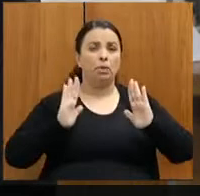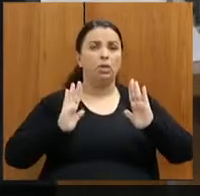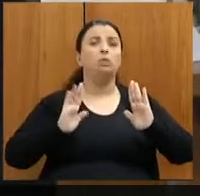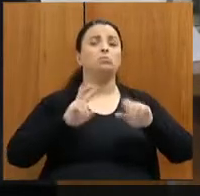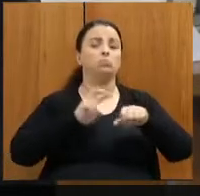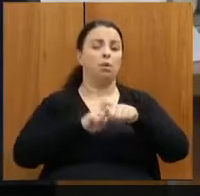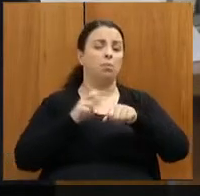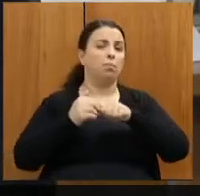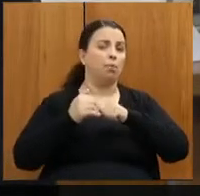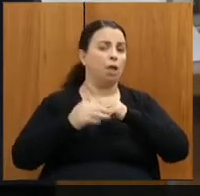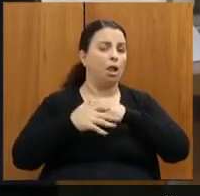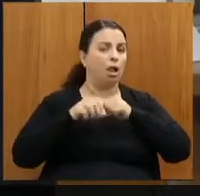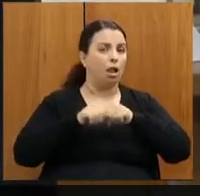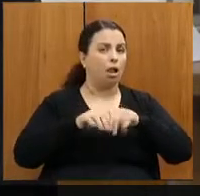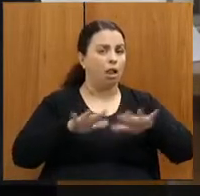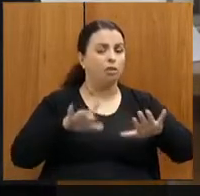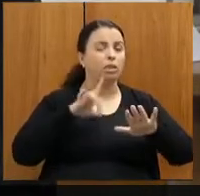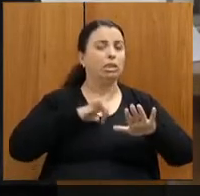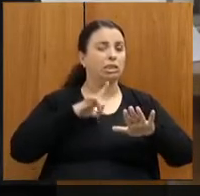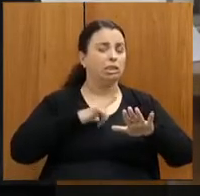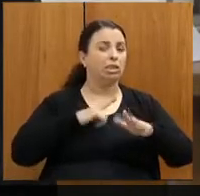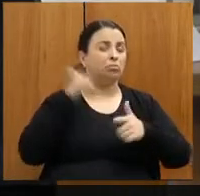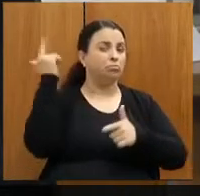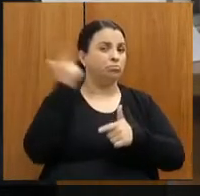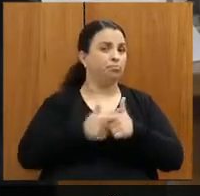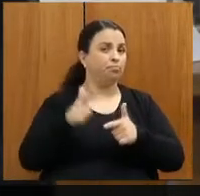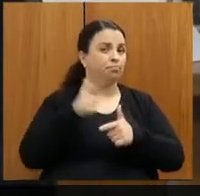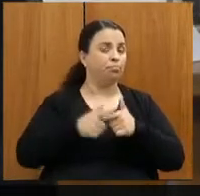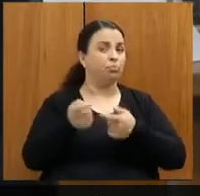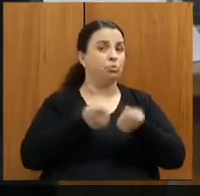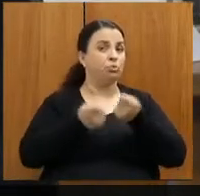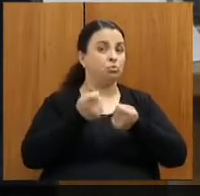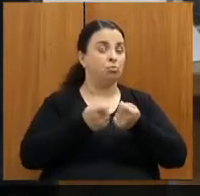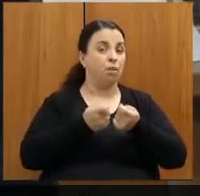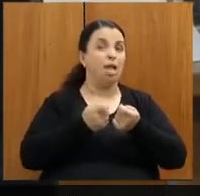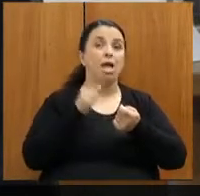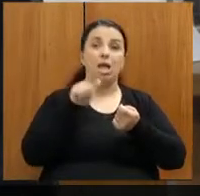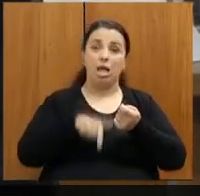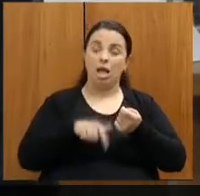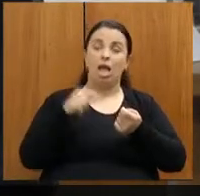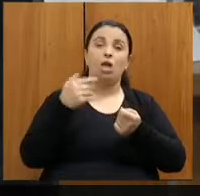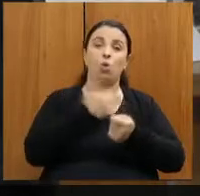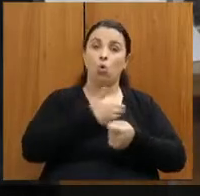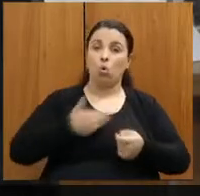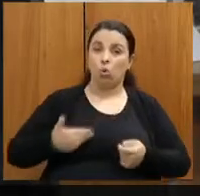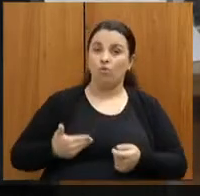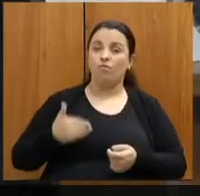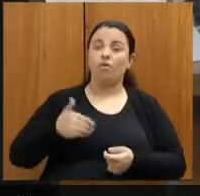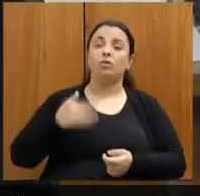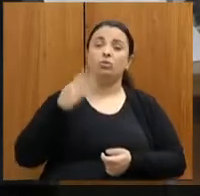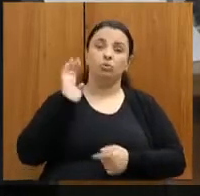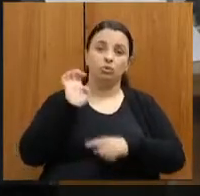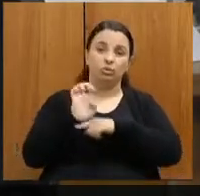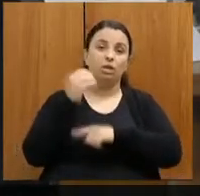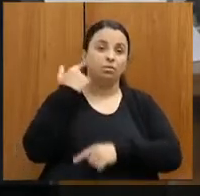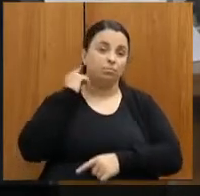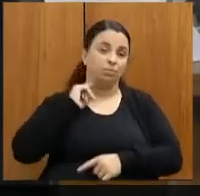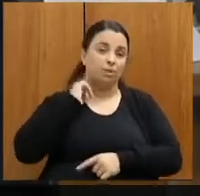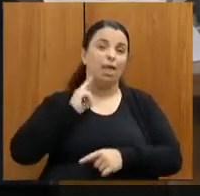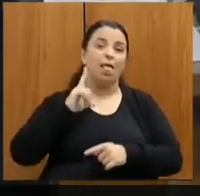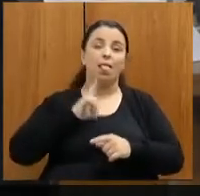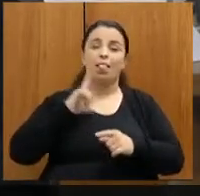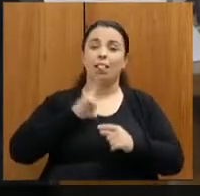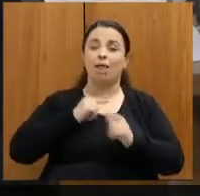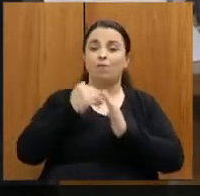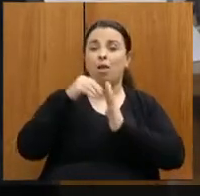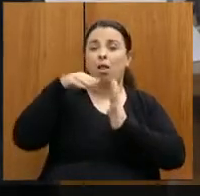a partir de Abril teve uma queda de mais de vinte por cento das arrecadação em um mês ou seja mais de um bilhão de reais foram perdidos em janeiro em